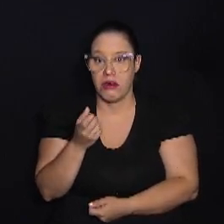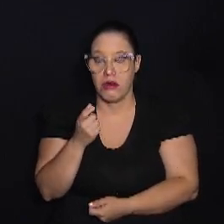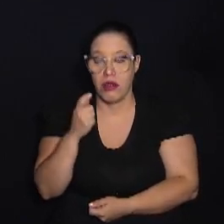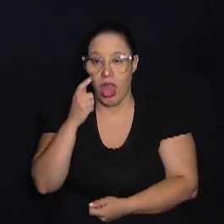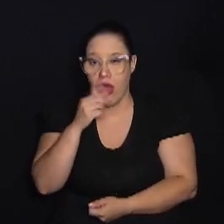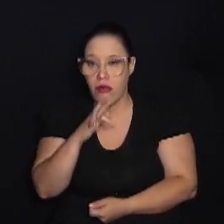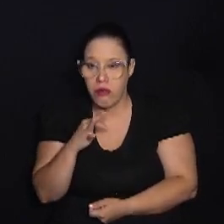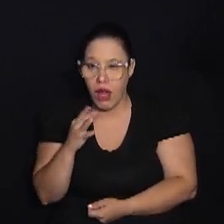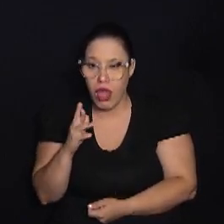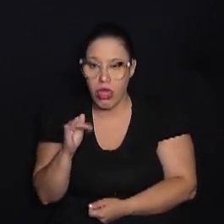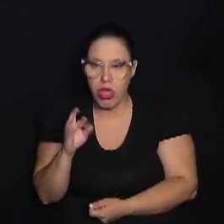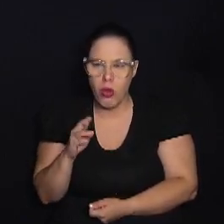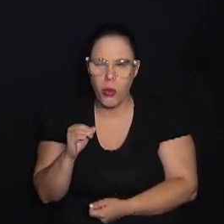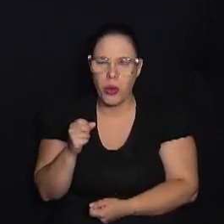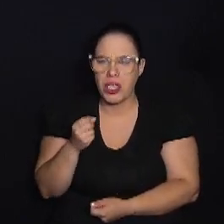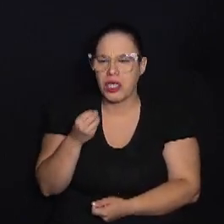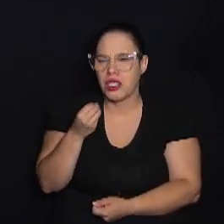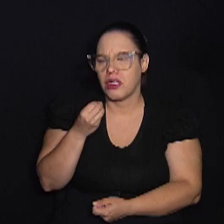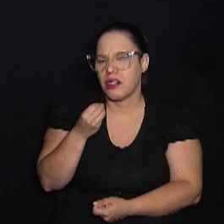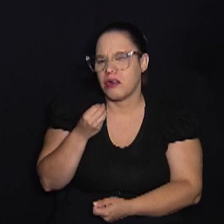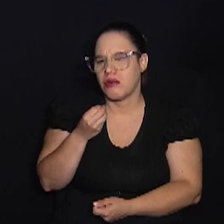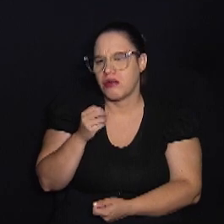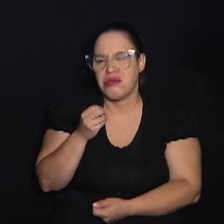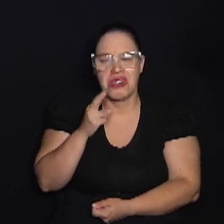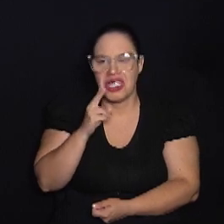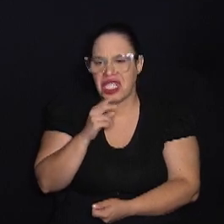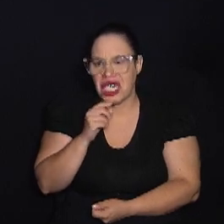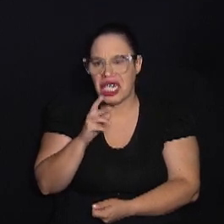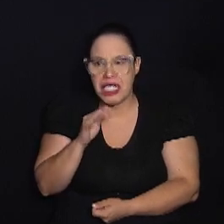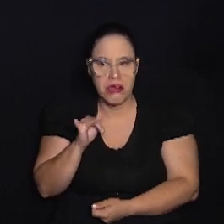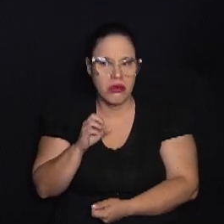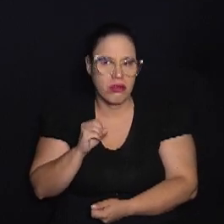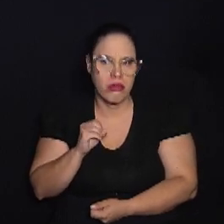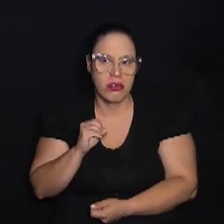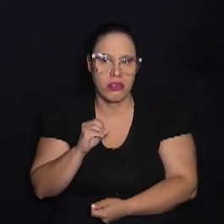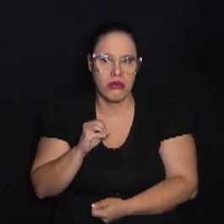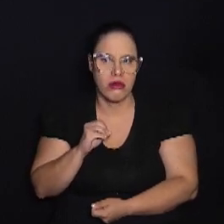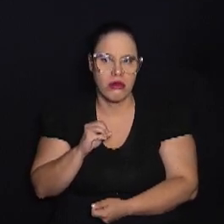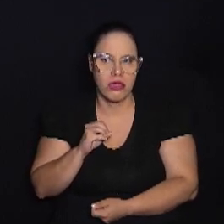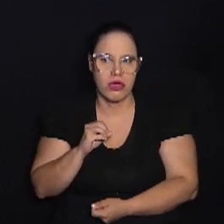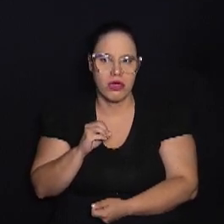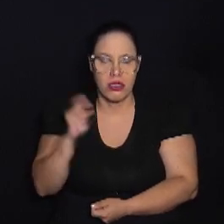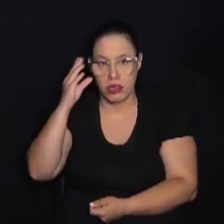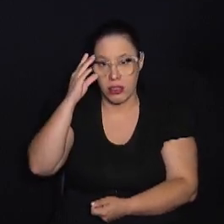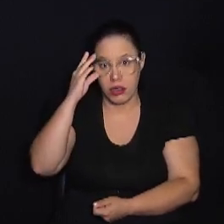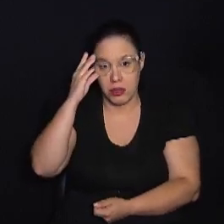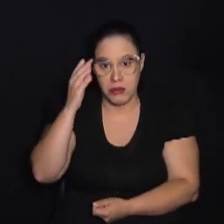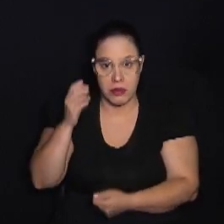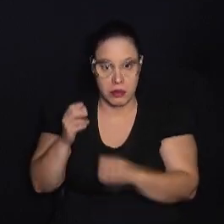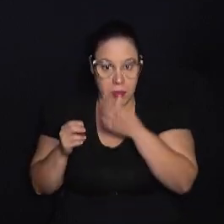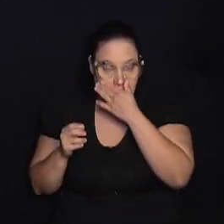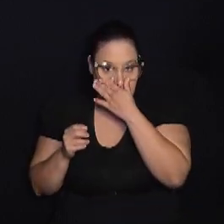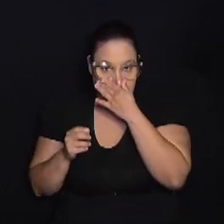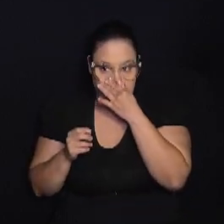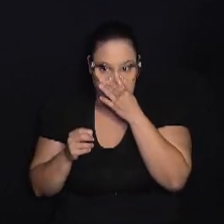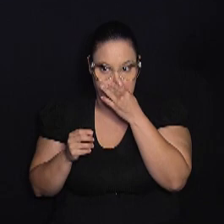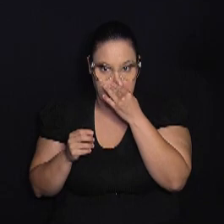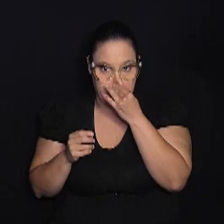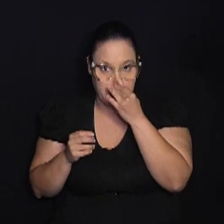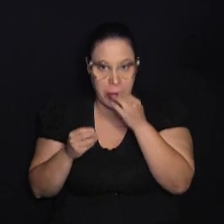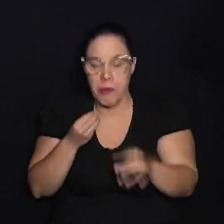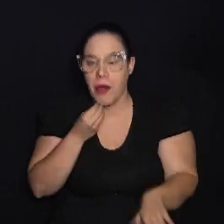vai piorar a sensação, mas não é o fator de risco para esse tipo. Inclusive, você manter uma boa higiene bucal